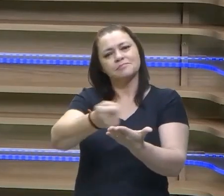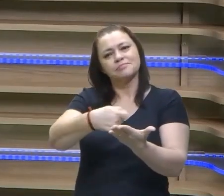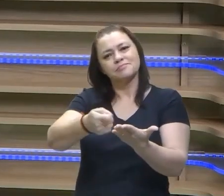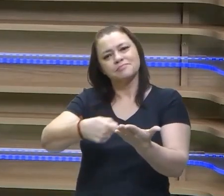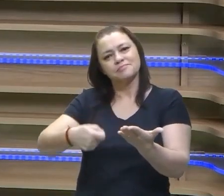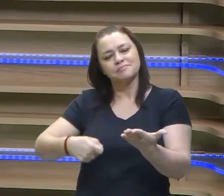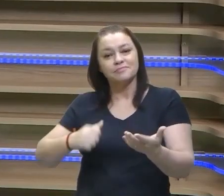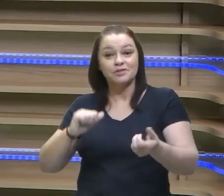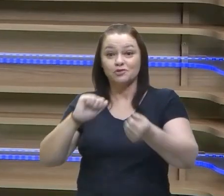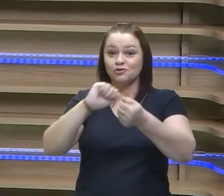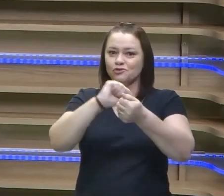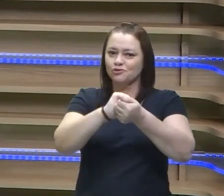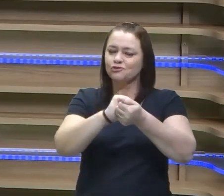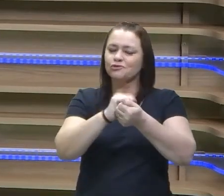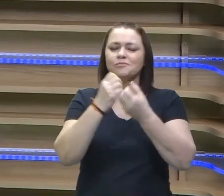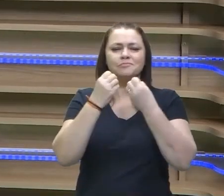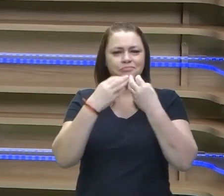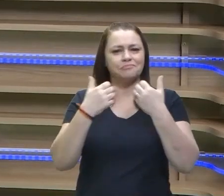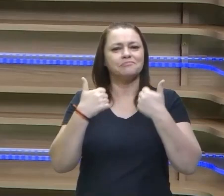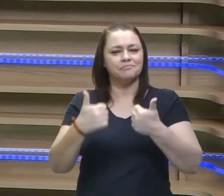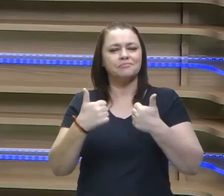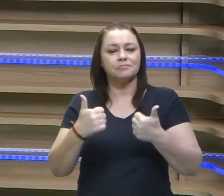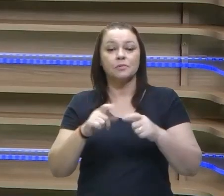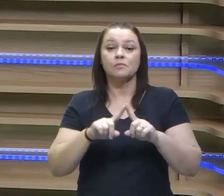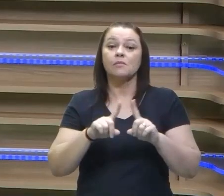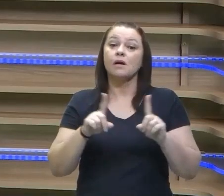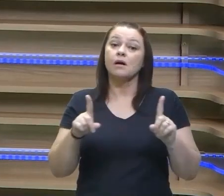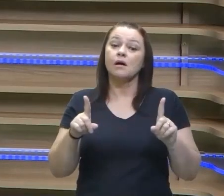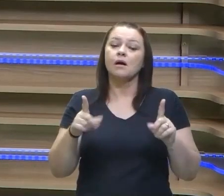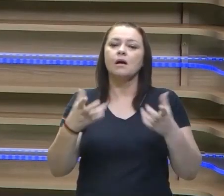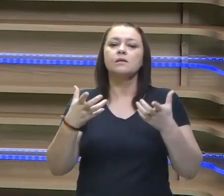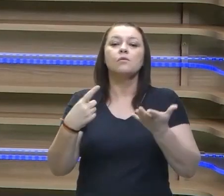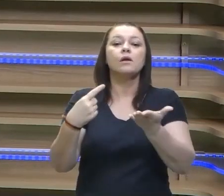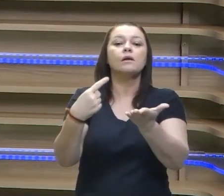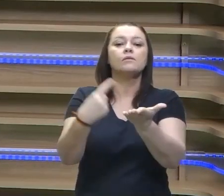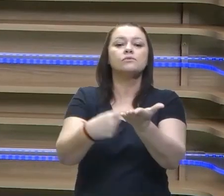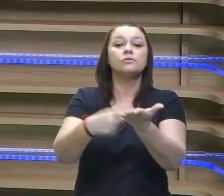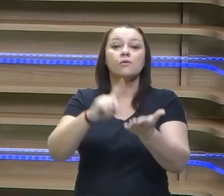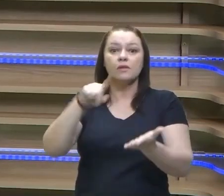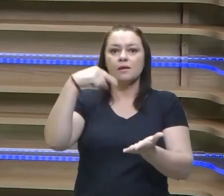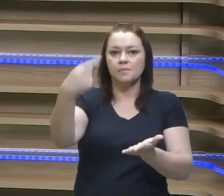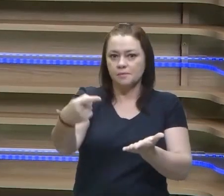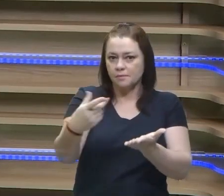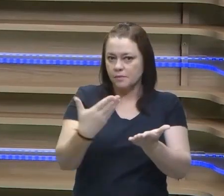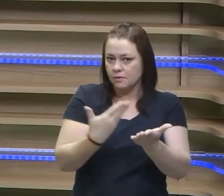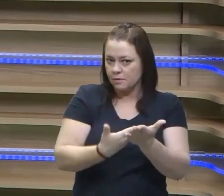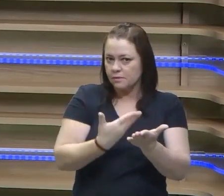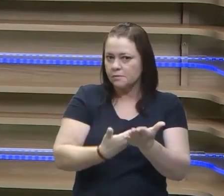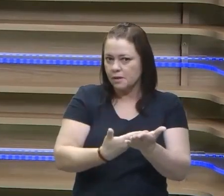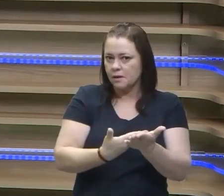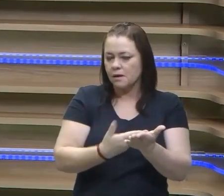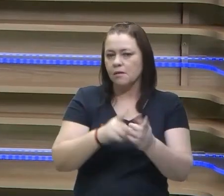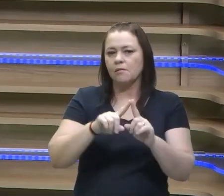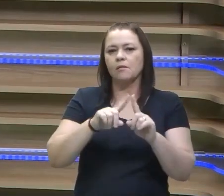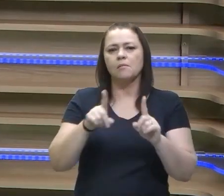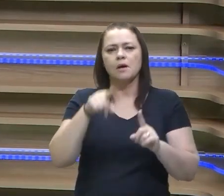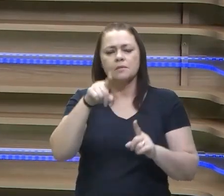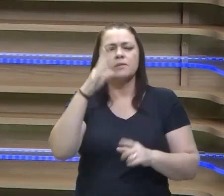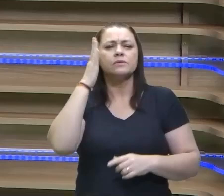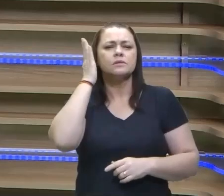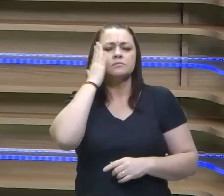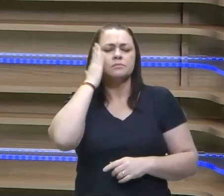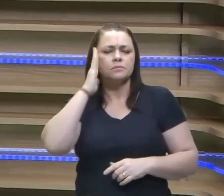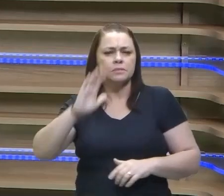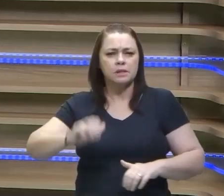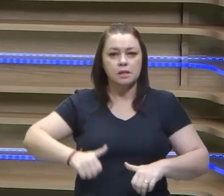Com a gente aqui. Mas eu quero te convidar para a próxima aula. Mas para você entender melhor